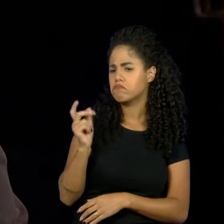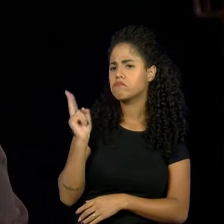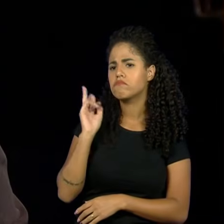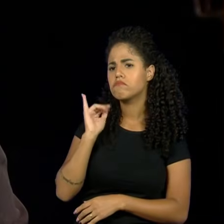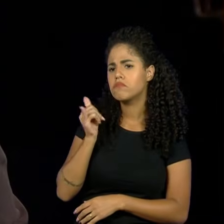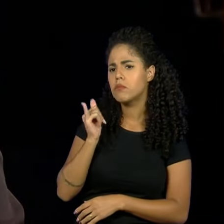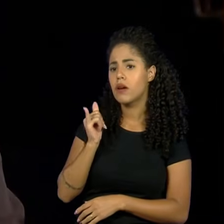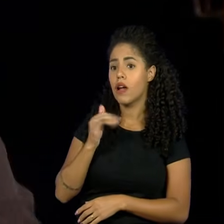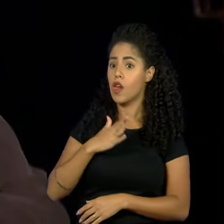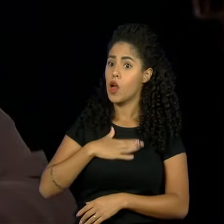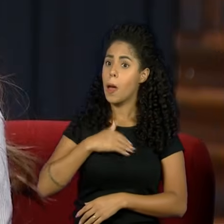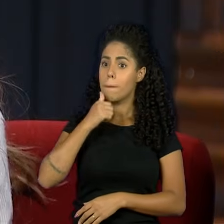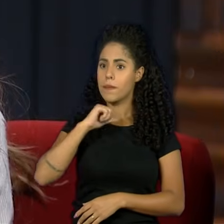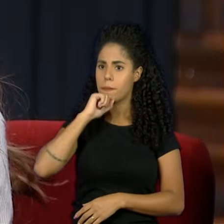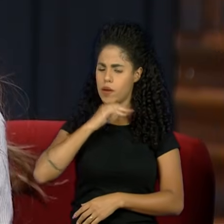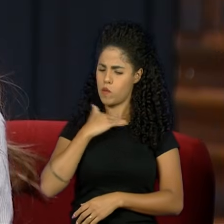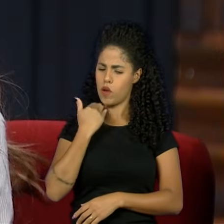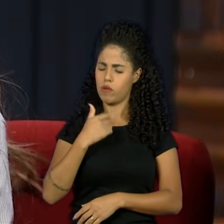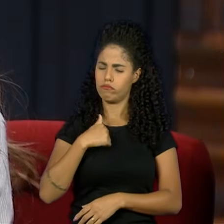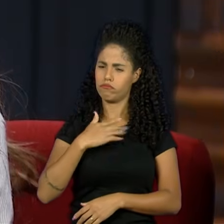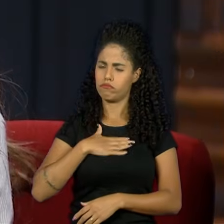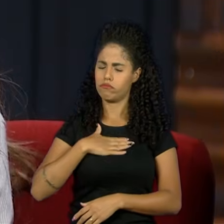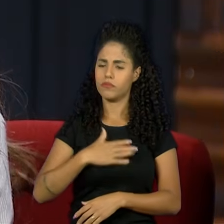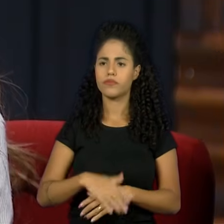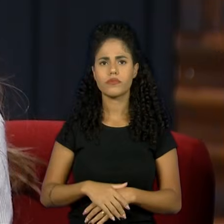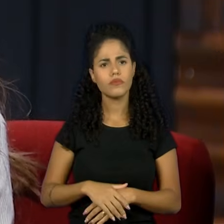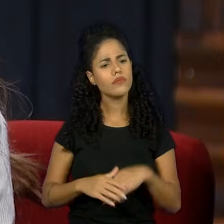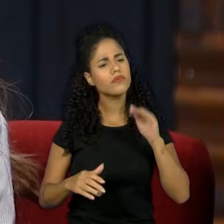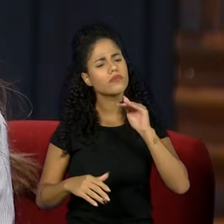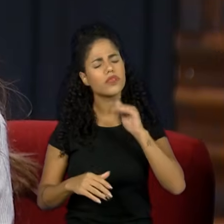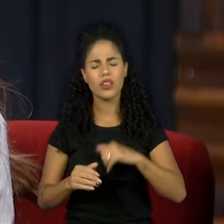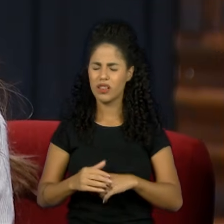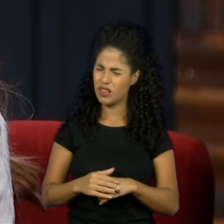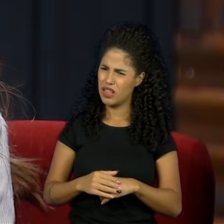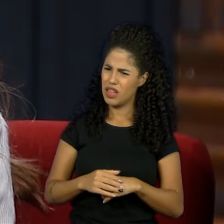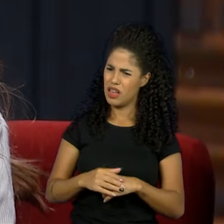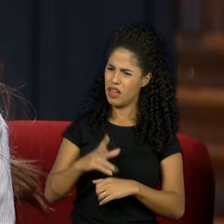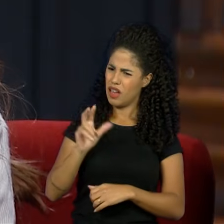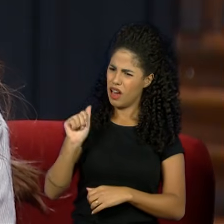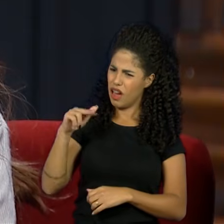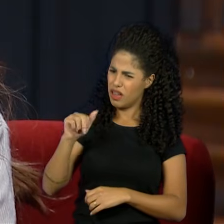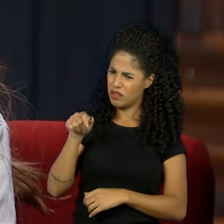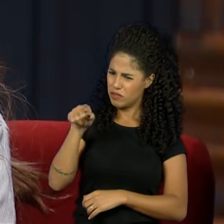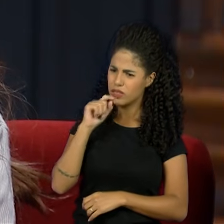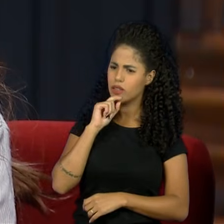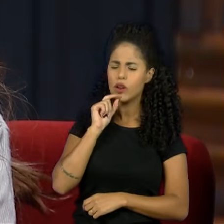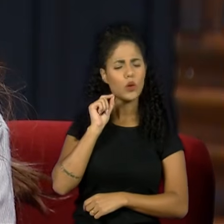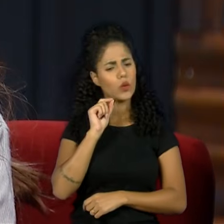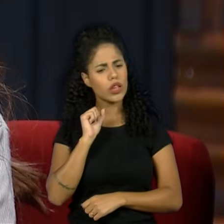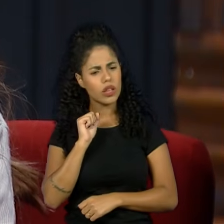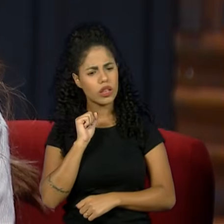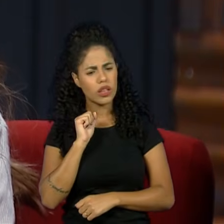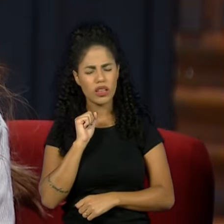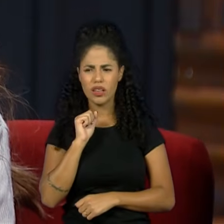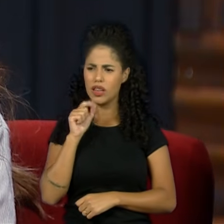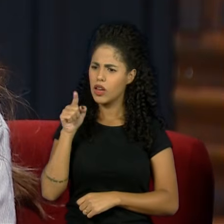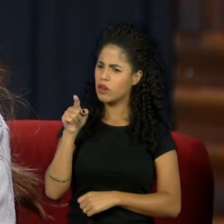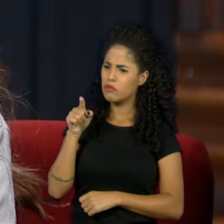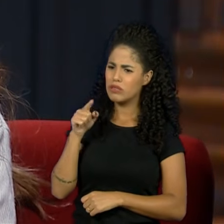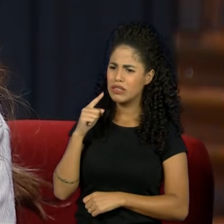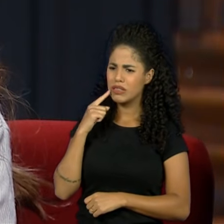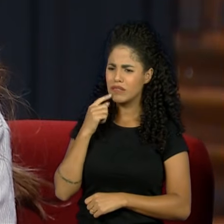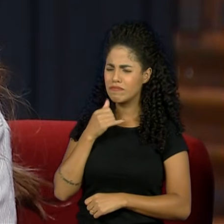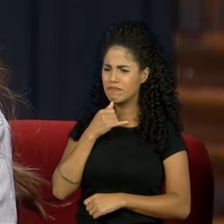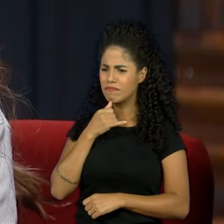mãe morreu. E aí uma pessoa vira para mim e fala assim, nossa, Ana, eu tô chocada. Falei, com o quê? Você está muito